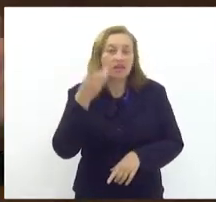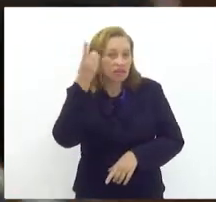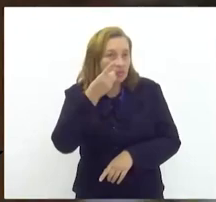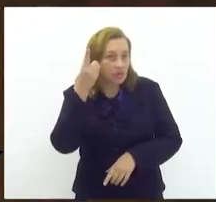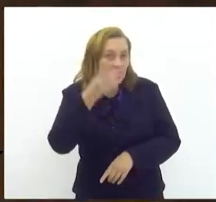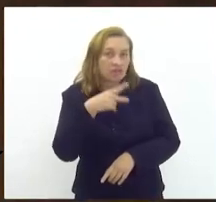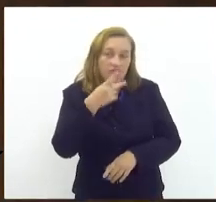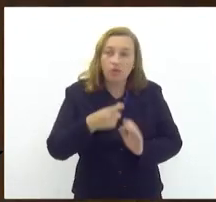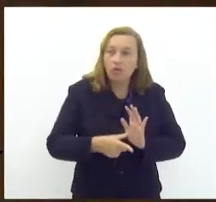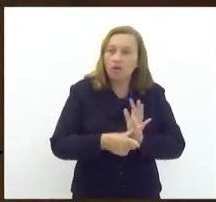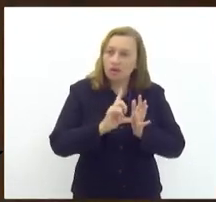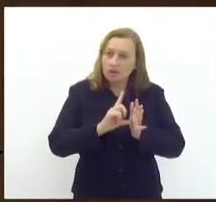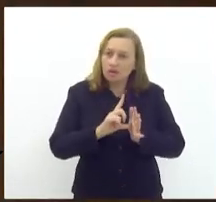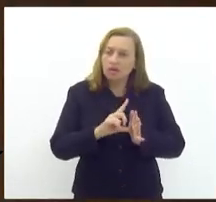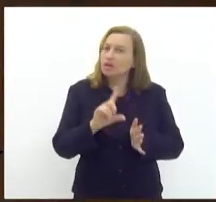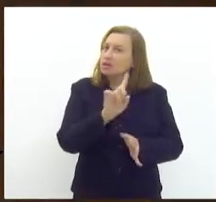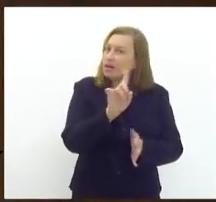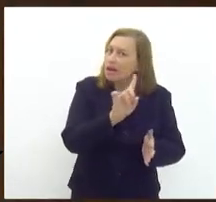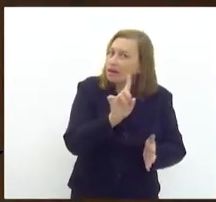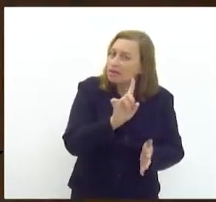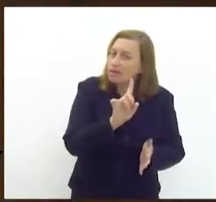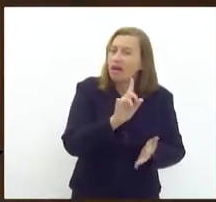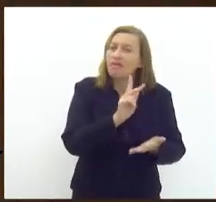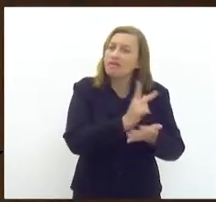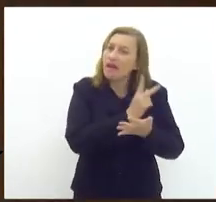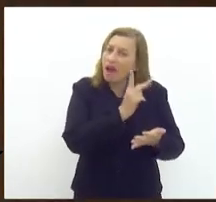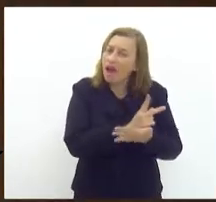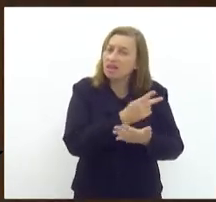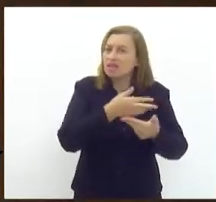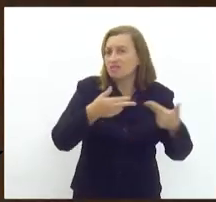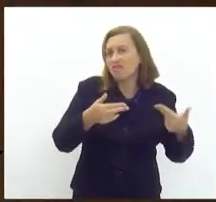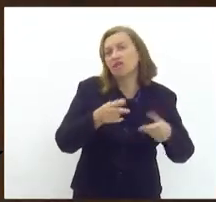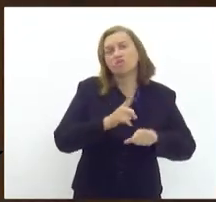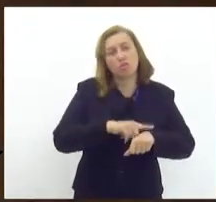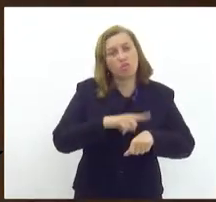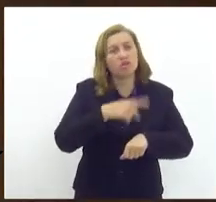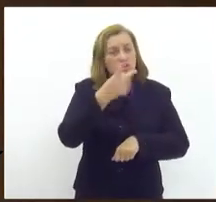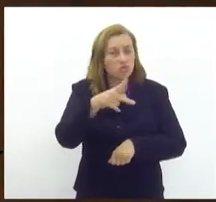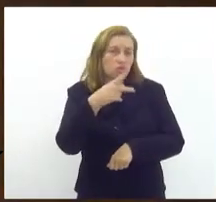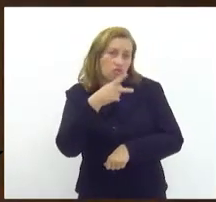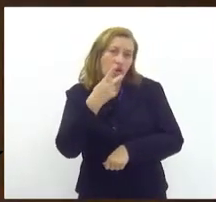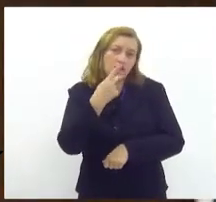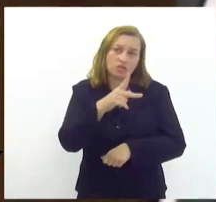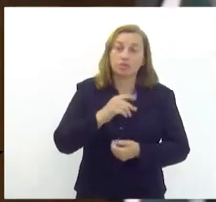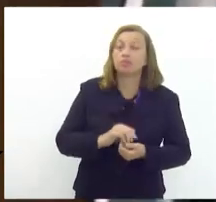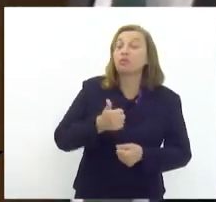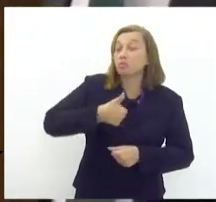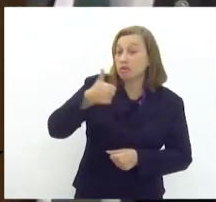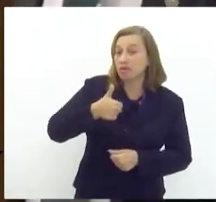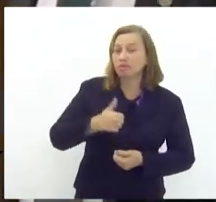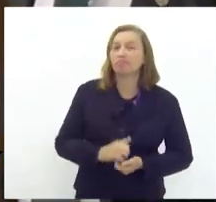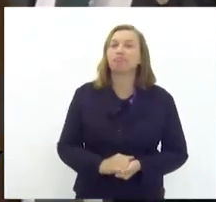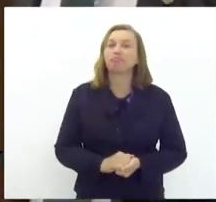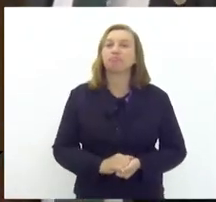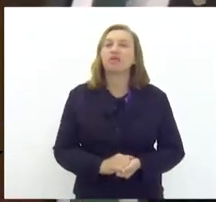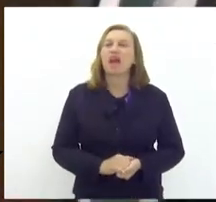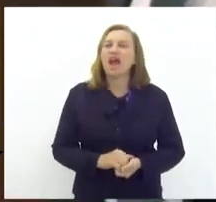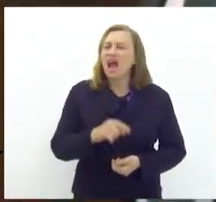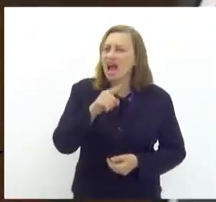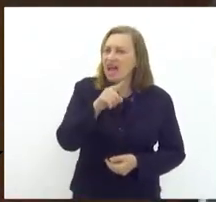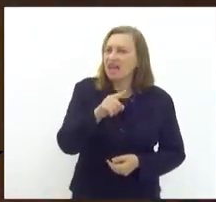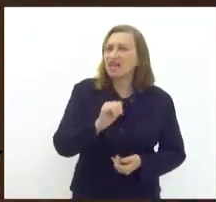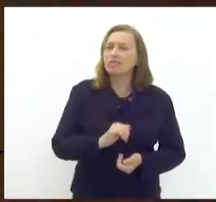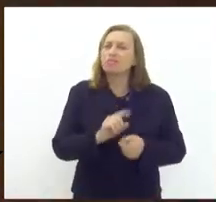deputada vossa excelência está equivocada no seu discurso em muitos momentos o primeiro deles que aquela